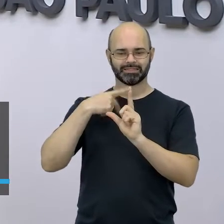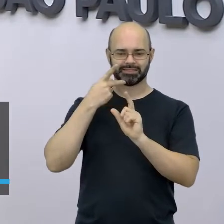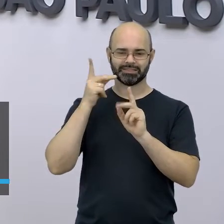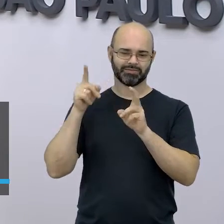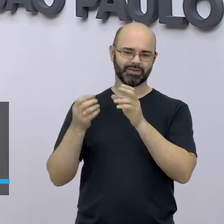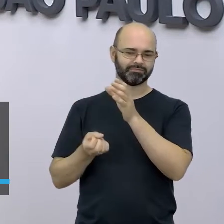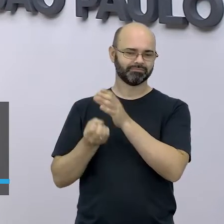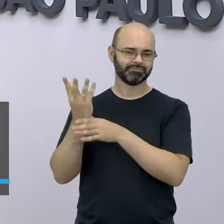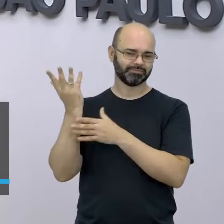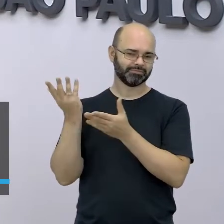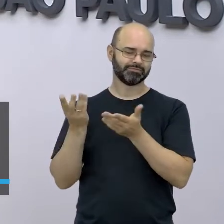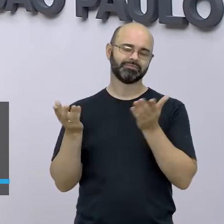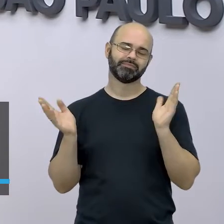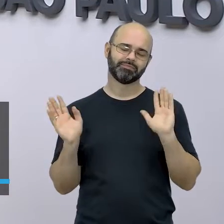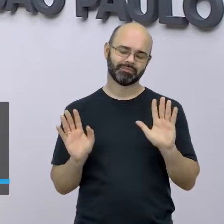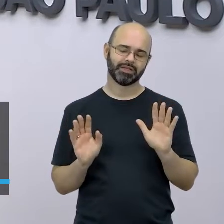embora